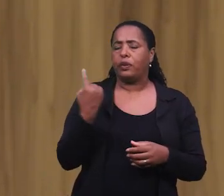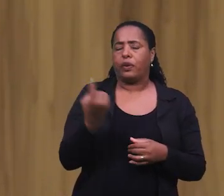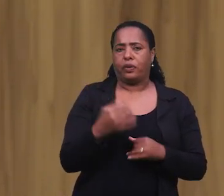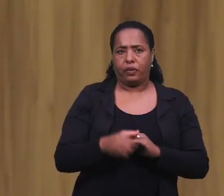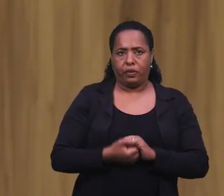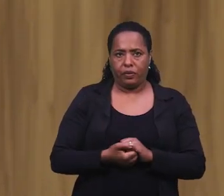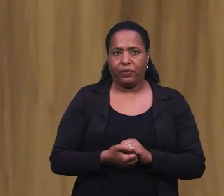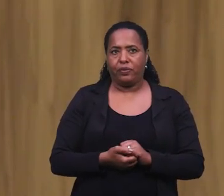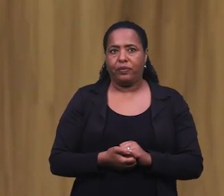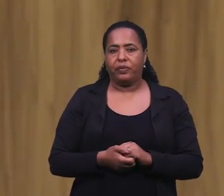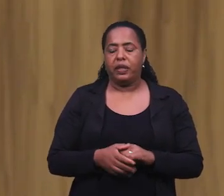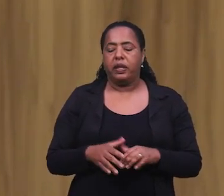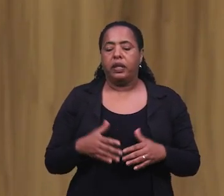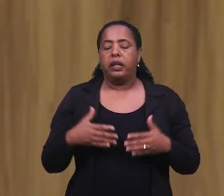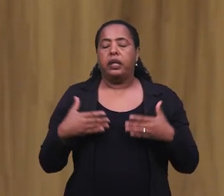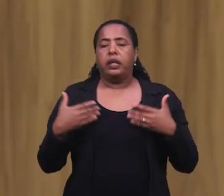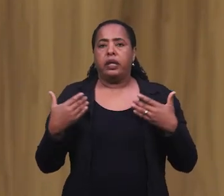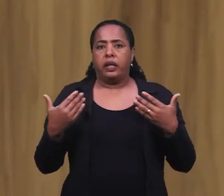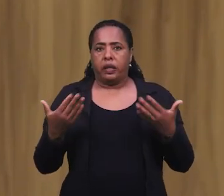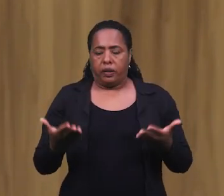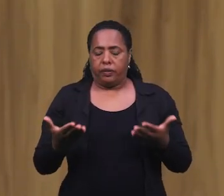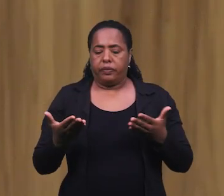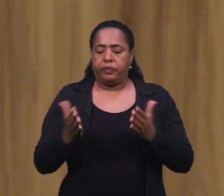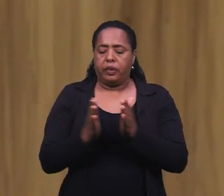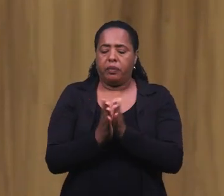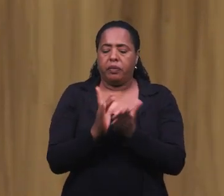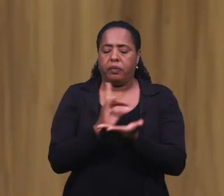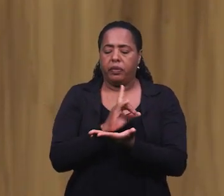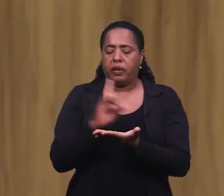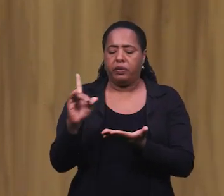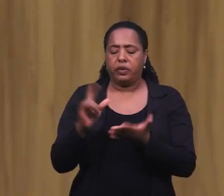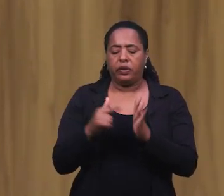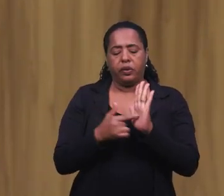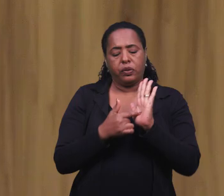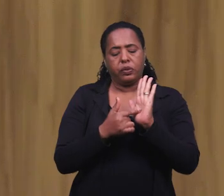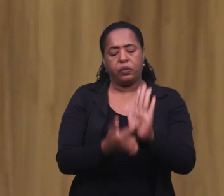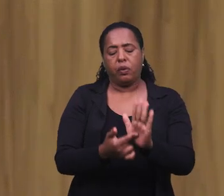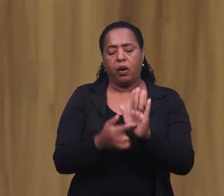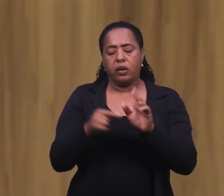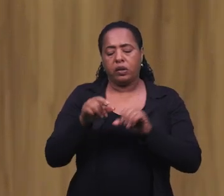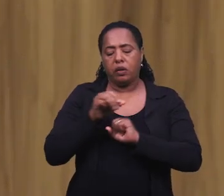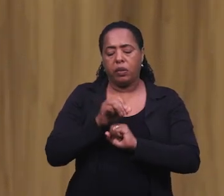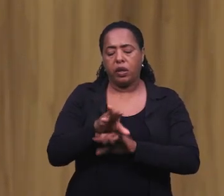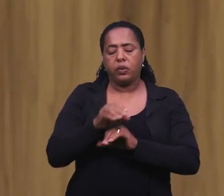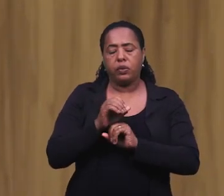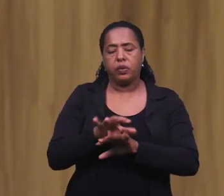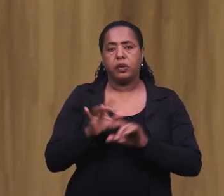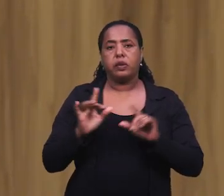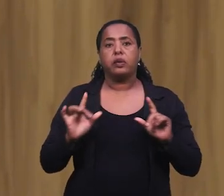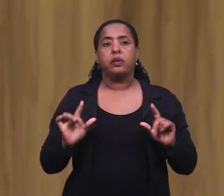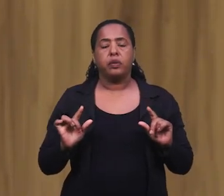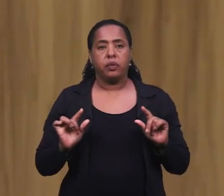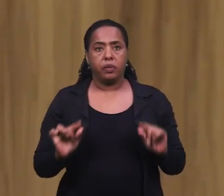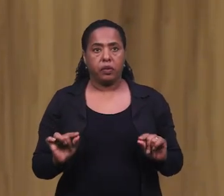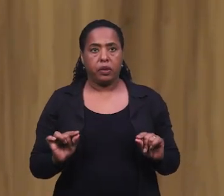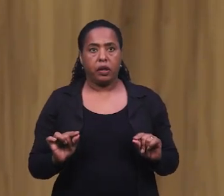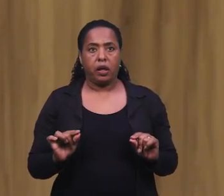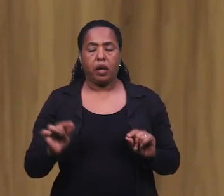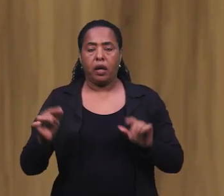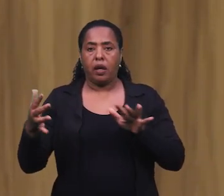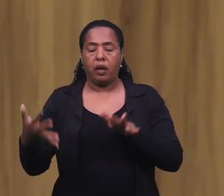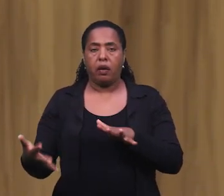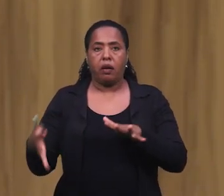momento especial na vida da igreja. Eu vou trazer um texto do Velho Testamento, está lá em Joel, capítulo 2,